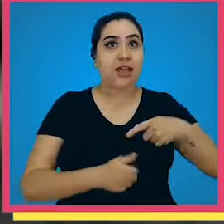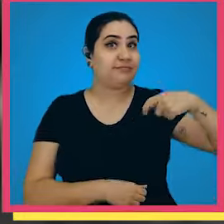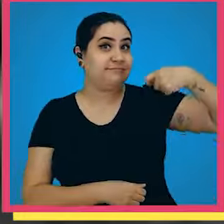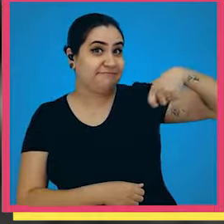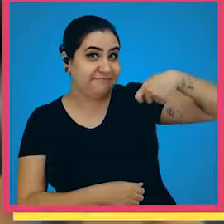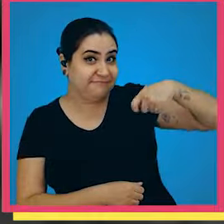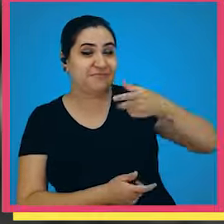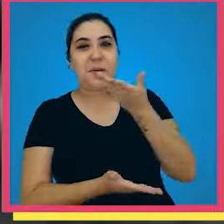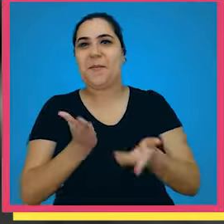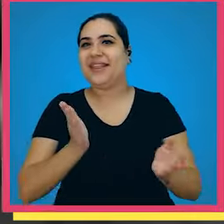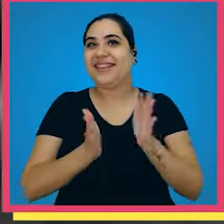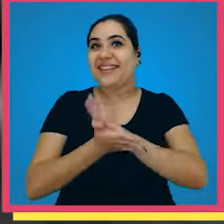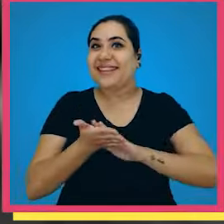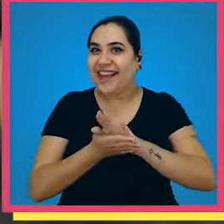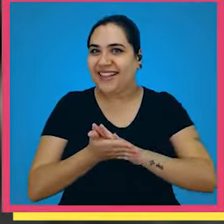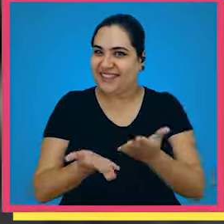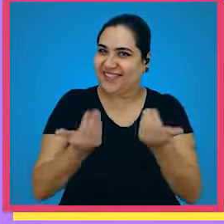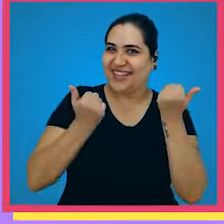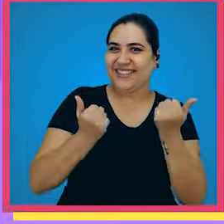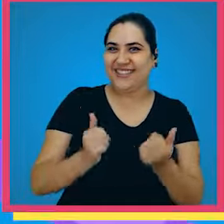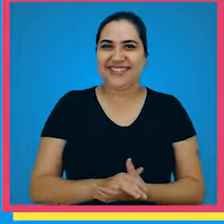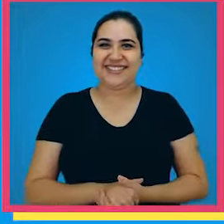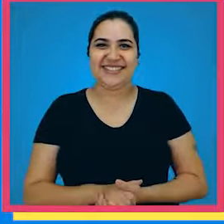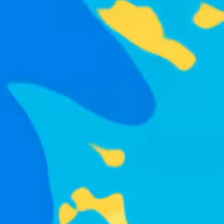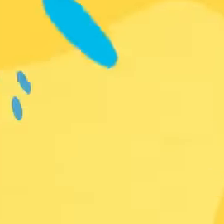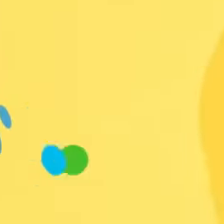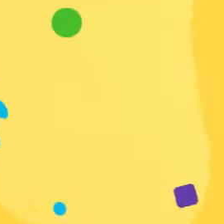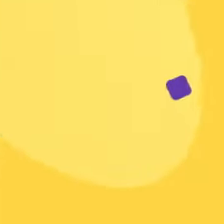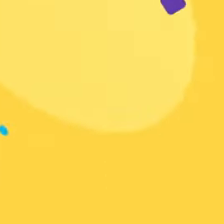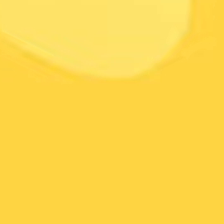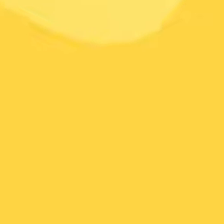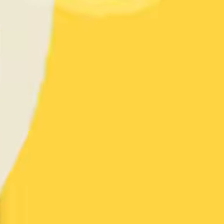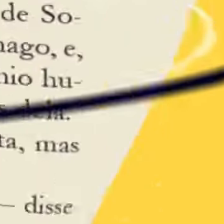ativa as notificações pra não perder nada. Vem!